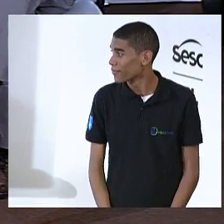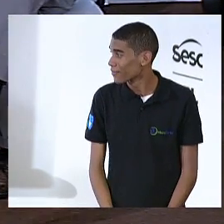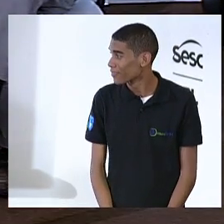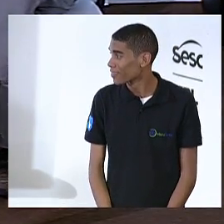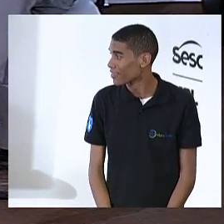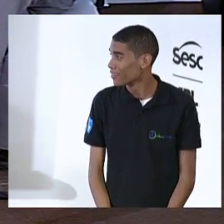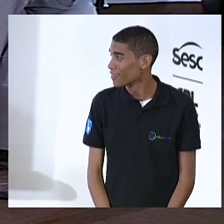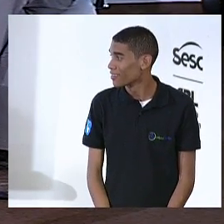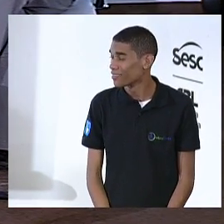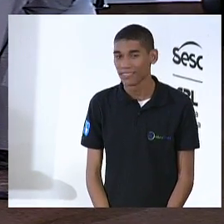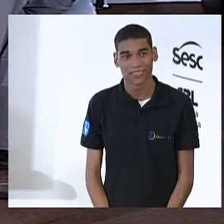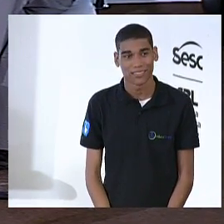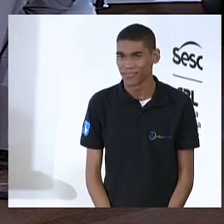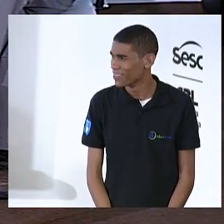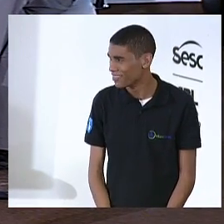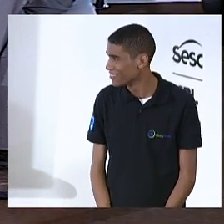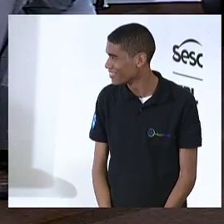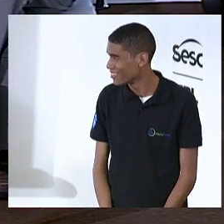Você vai traduzir a